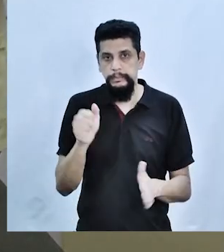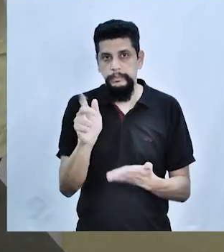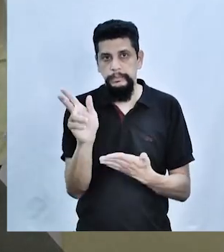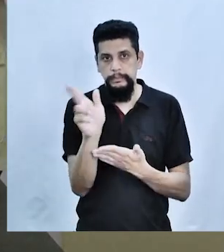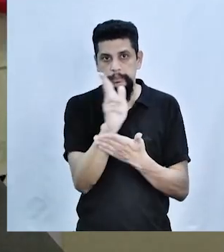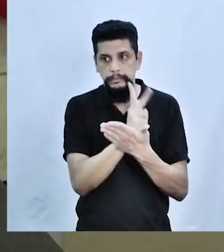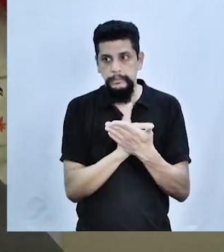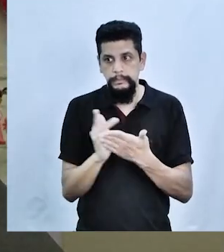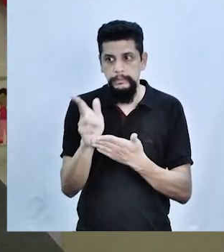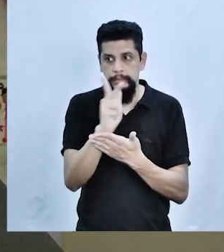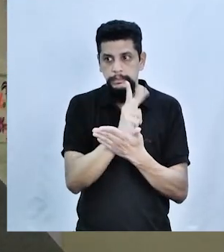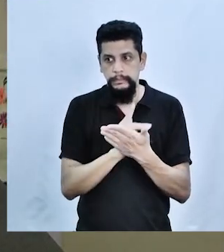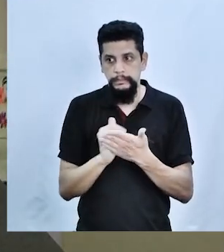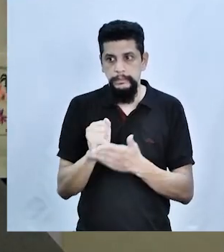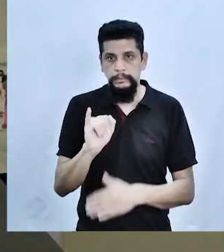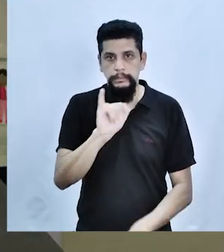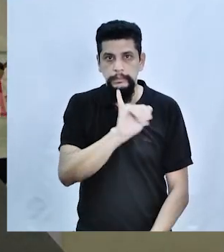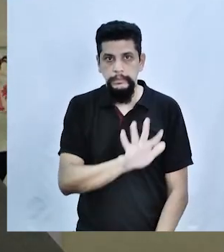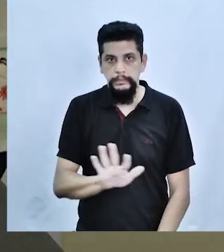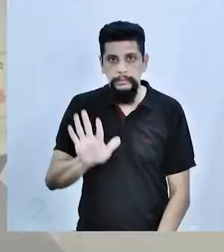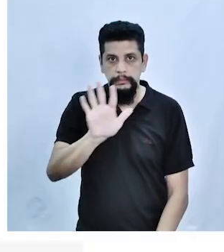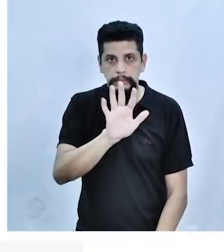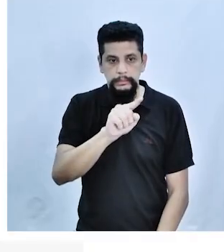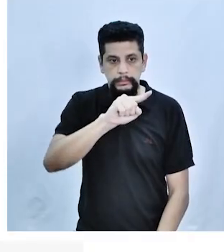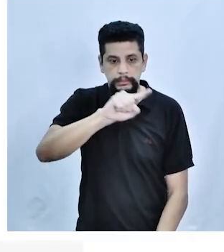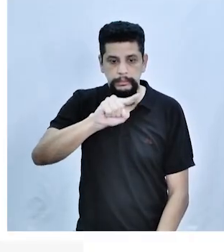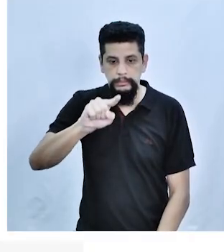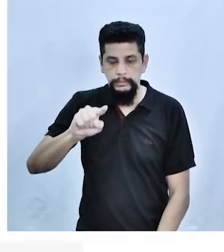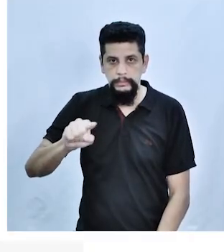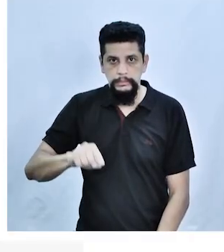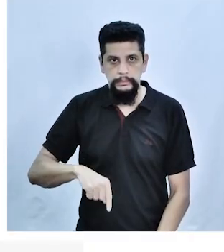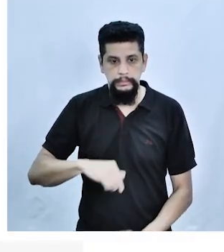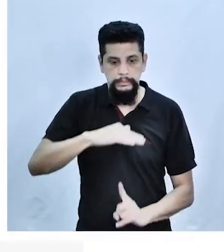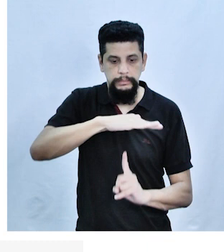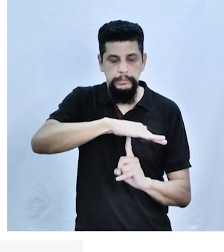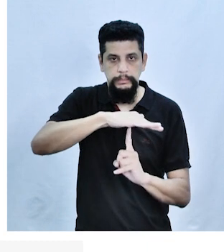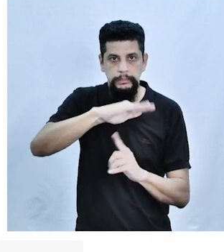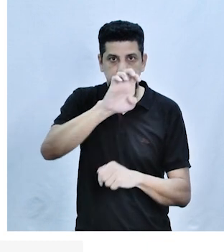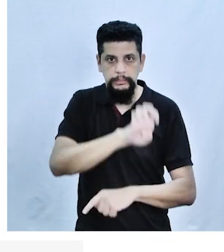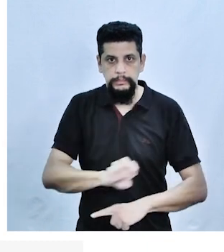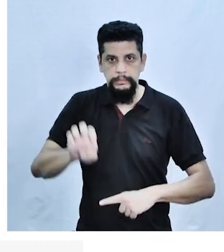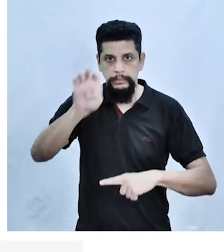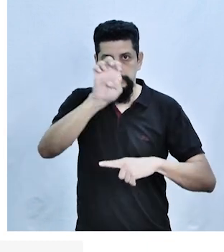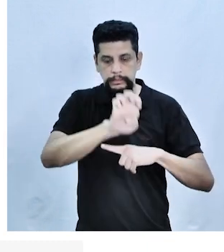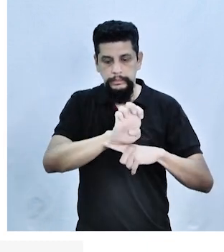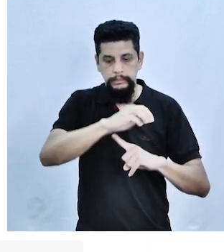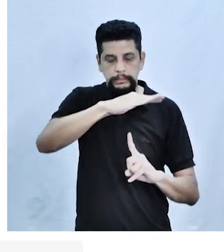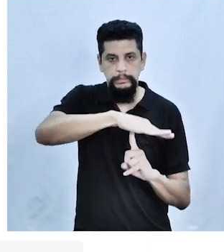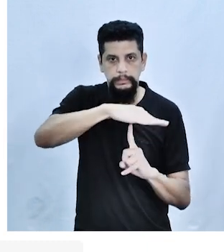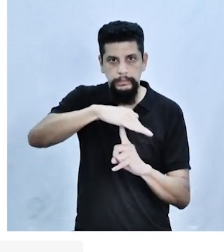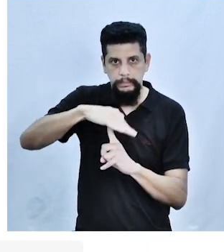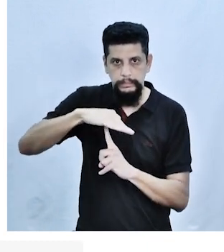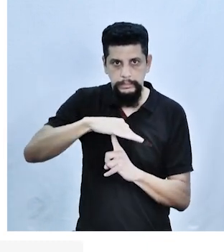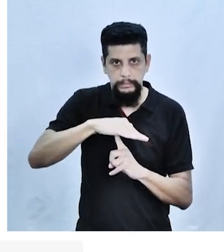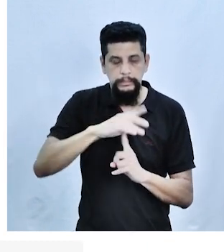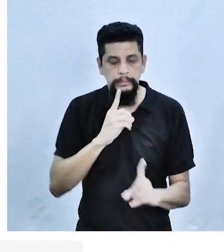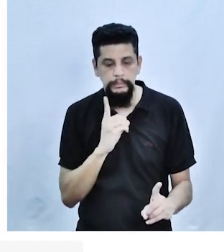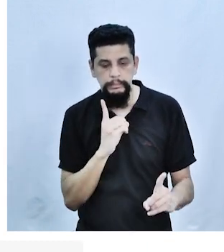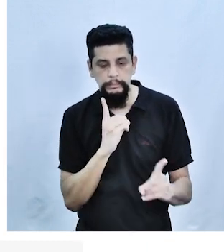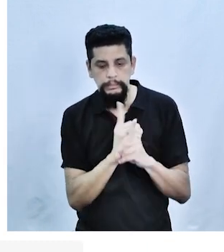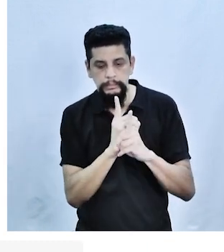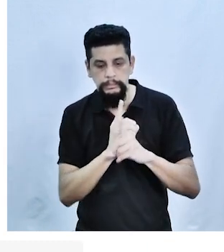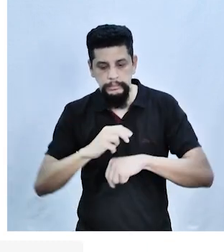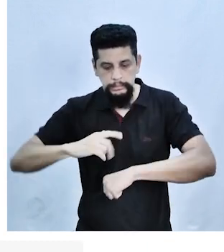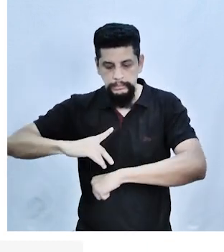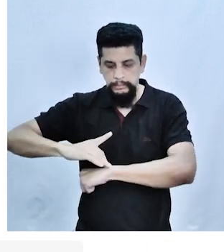primeiro desenho é o desenho ali, a marca do contorno do estado do Paraná, que foi aonde encontraram o